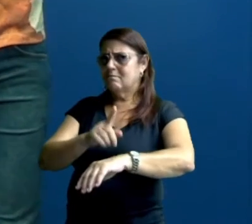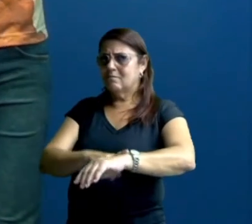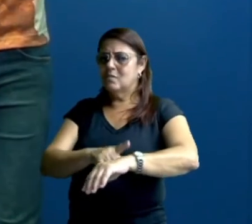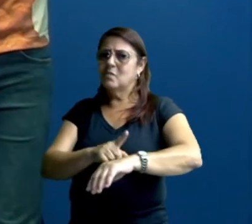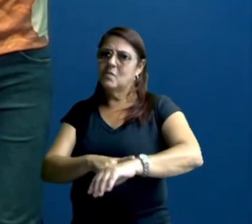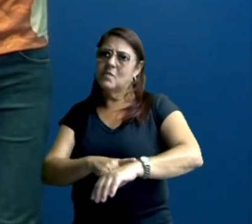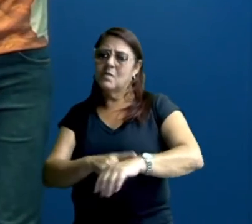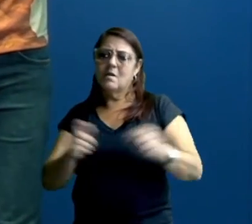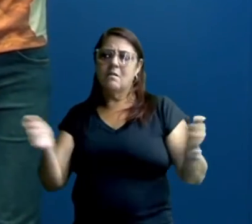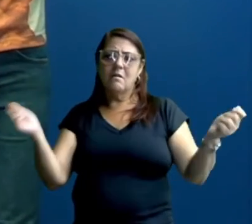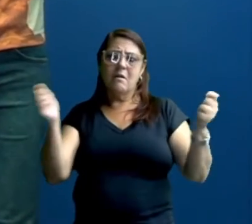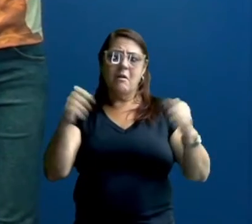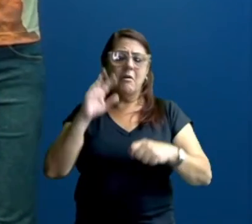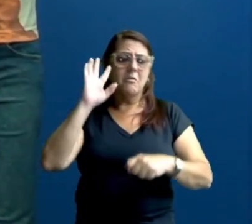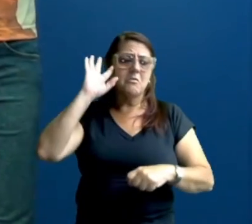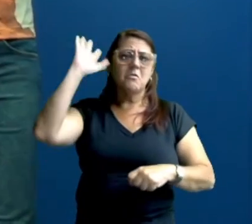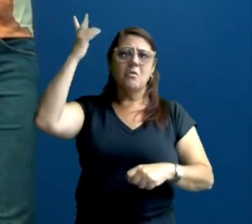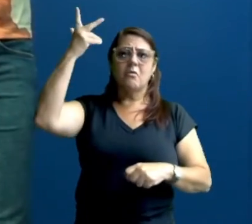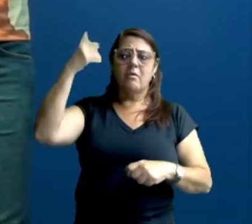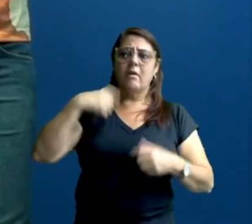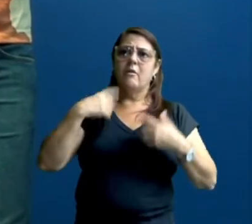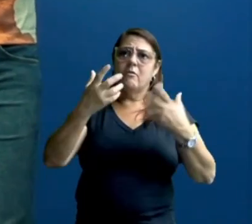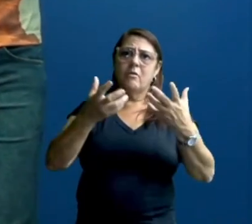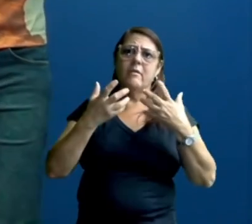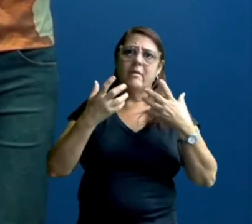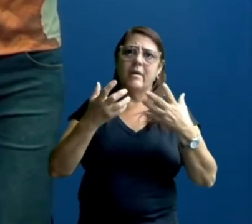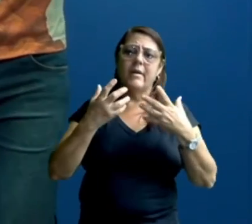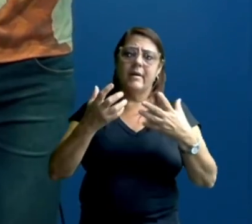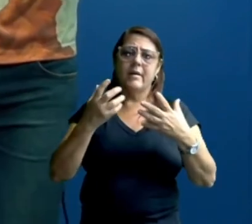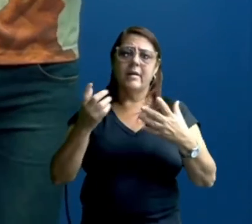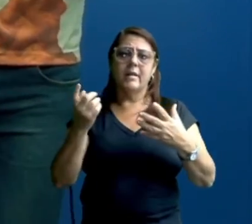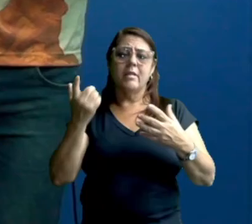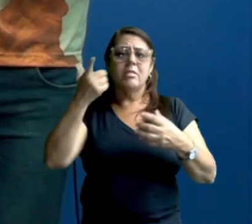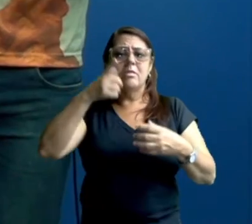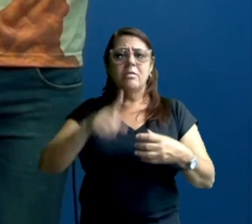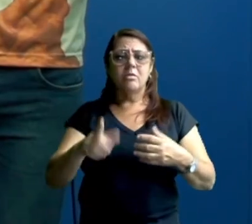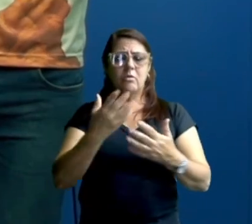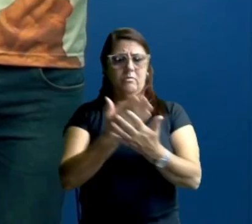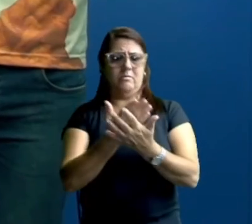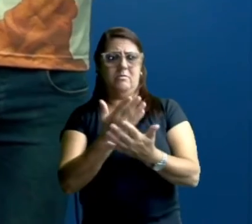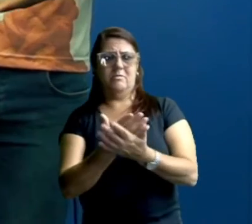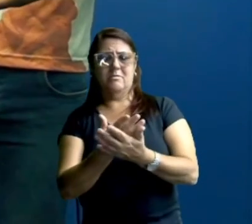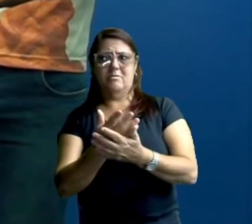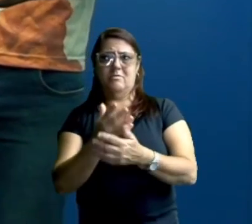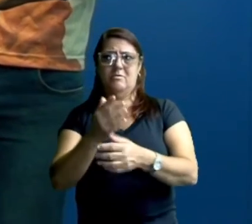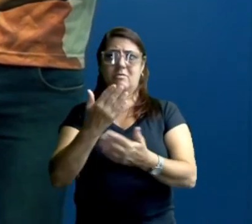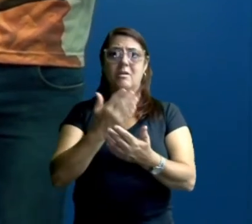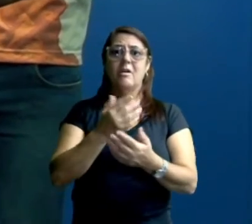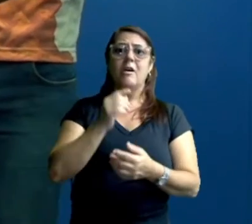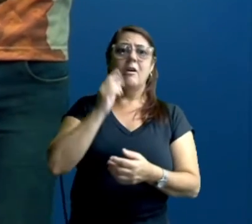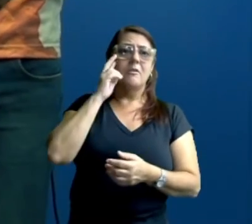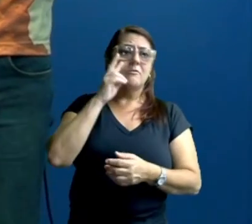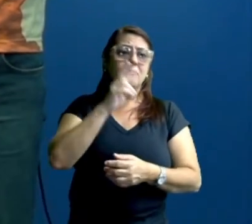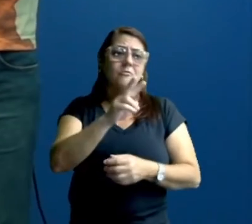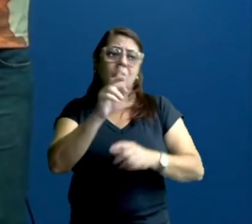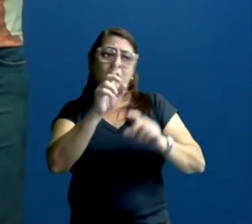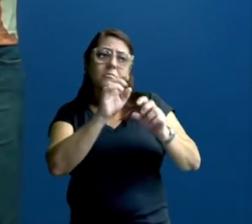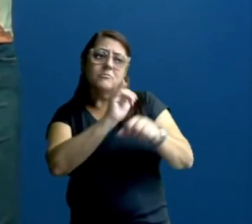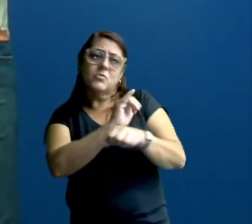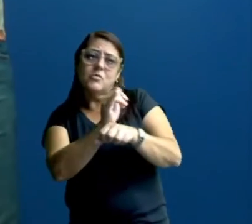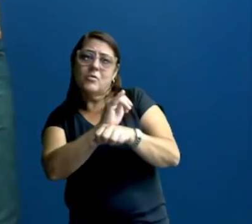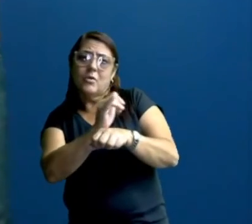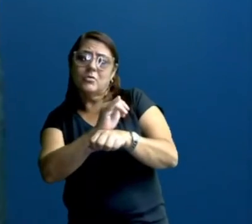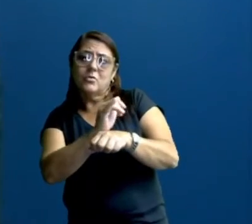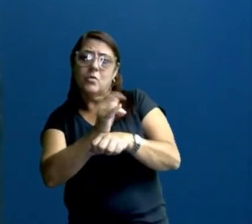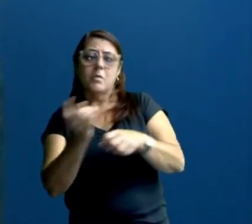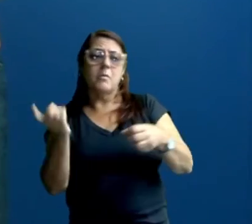vocês decidirem, né, assistir essa aula, ela vai estar disponível para vocês, né, através dessa plataforma. Então, vocês vão poder estar